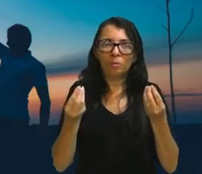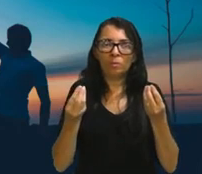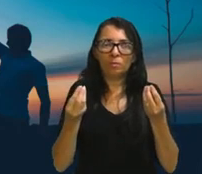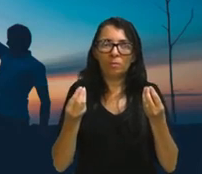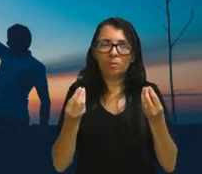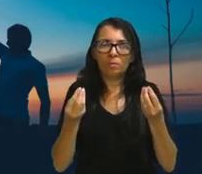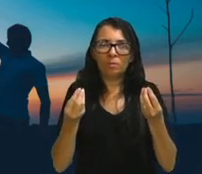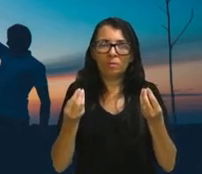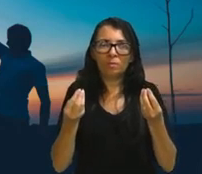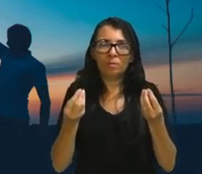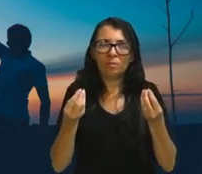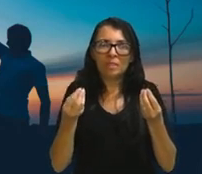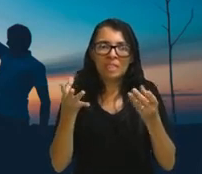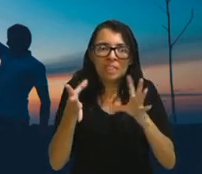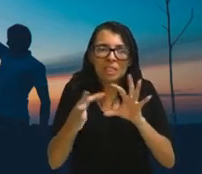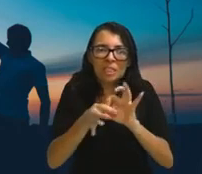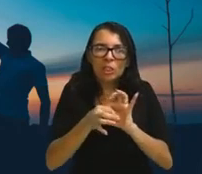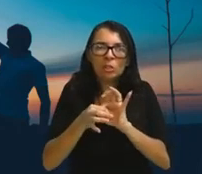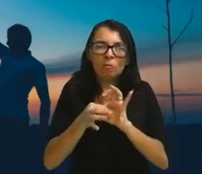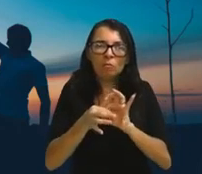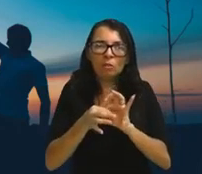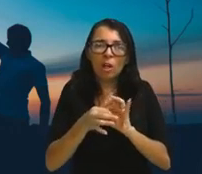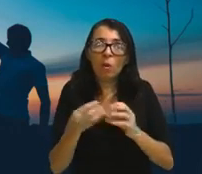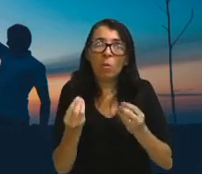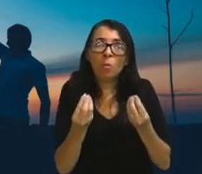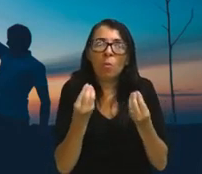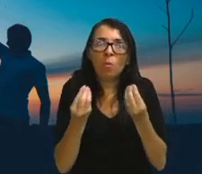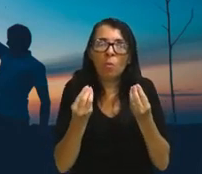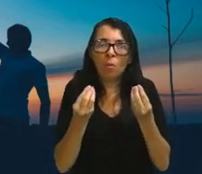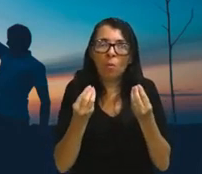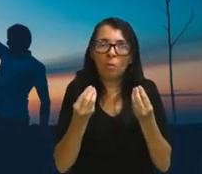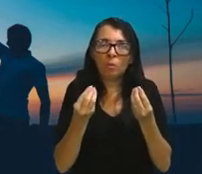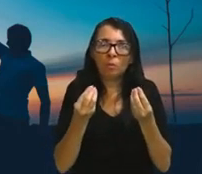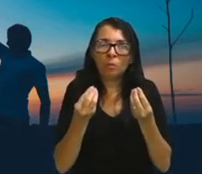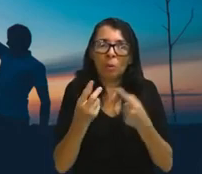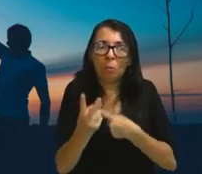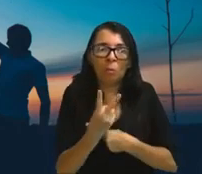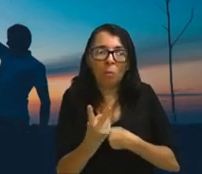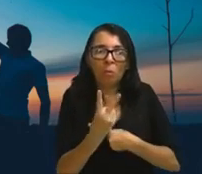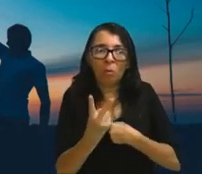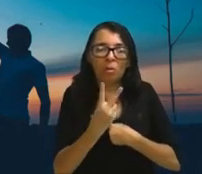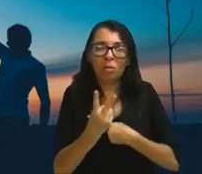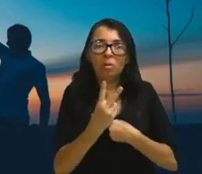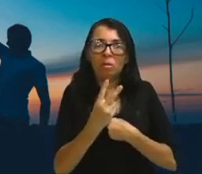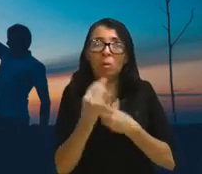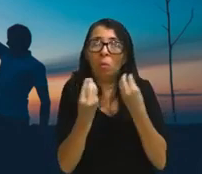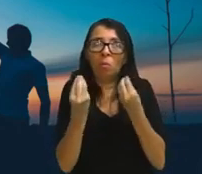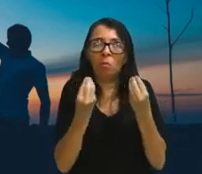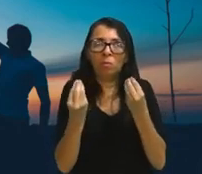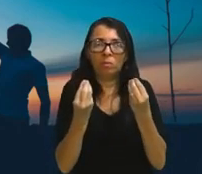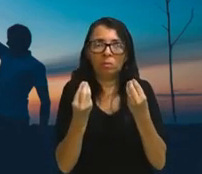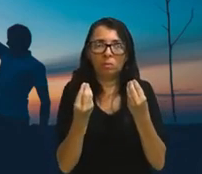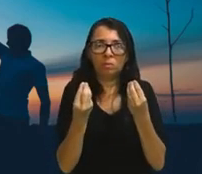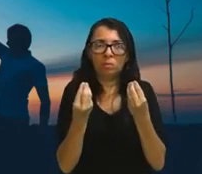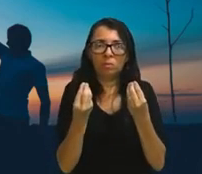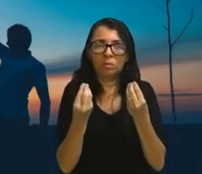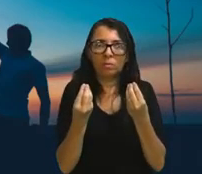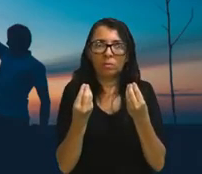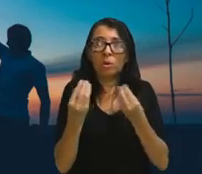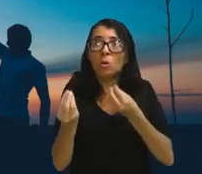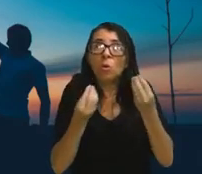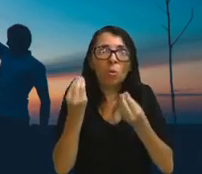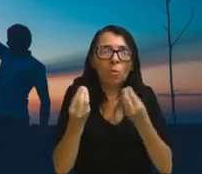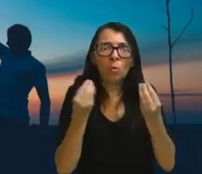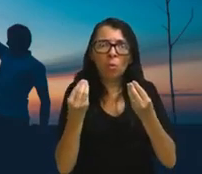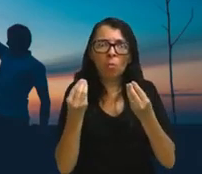minhas próprias mãos que vai impedir que o mal entre na minha casa. Não é pelas minhas próprias